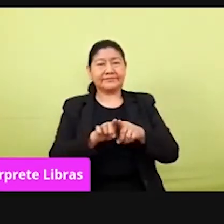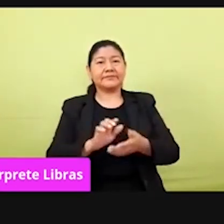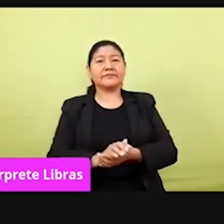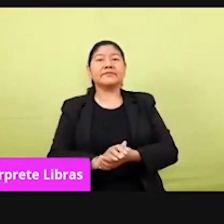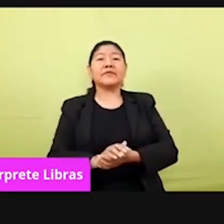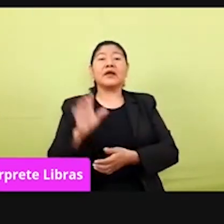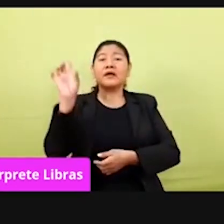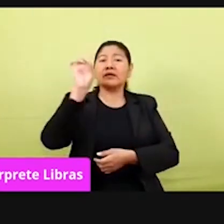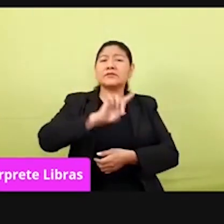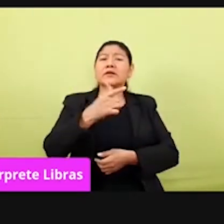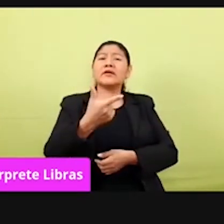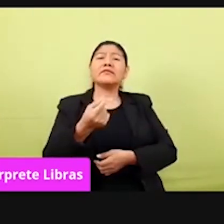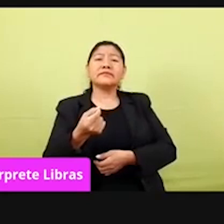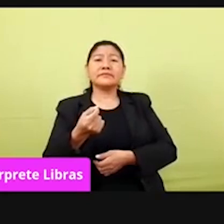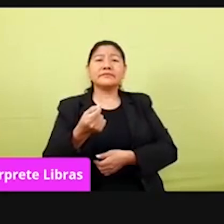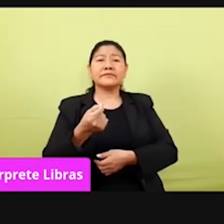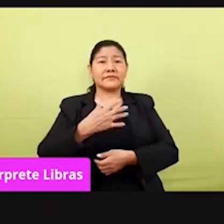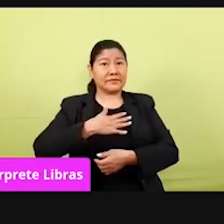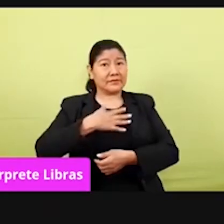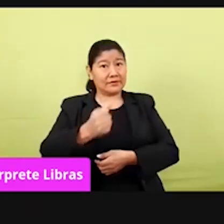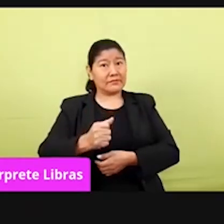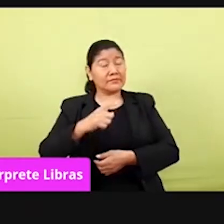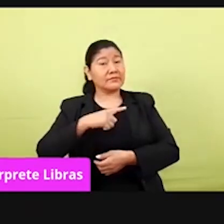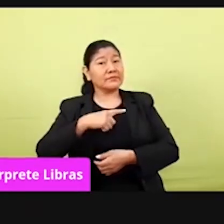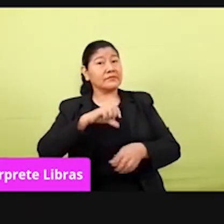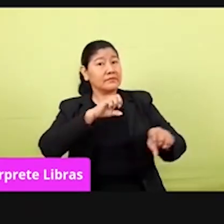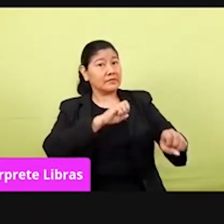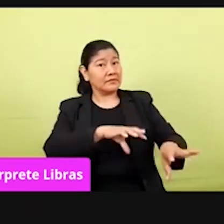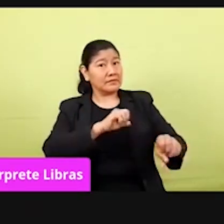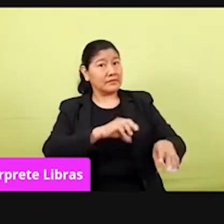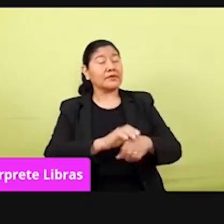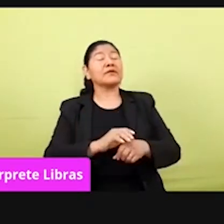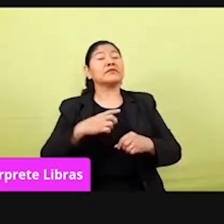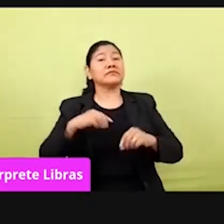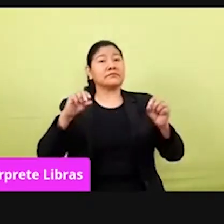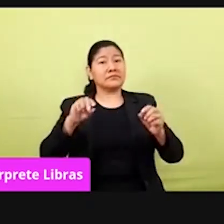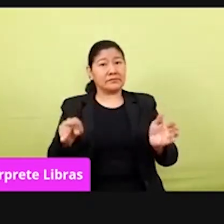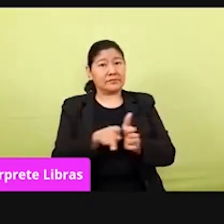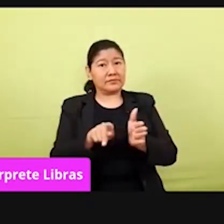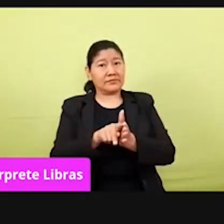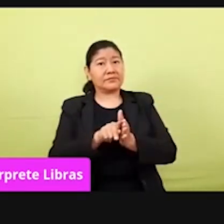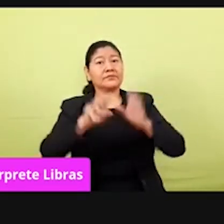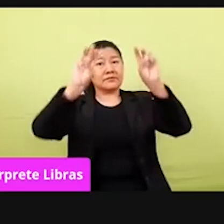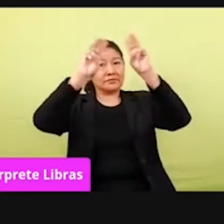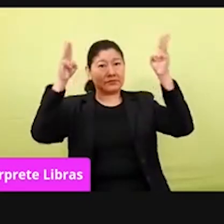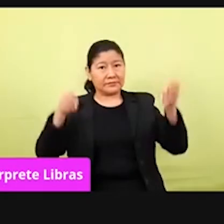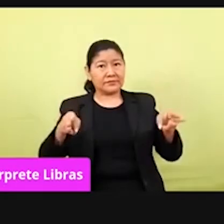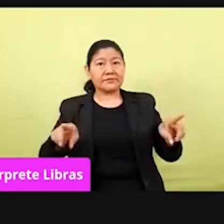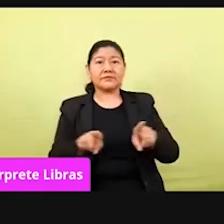dia 20/8, nós temos a educação patrimonial, ministrada pela professora mestre Magali